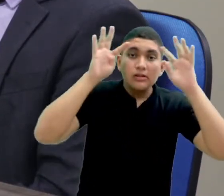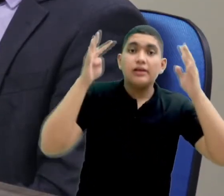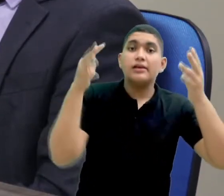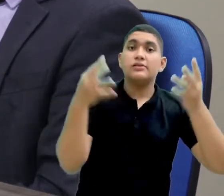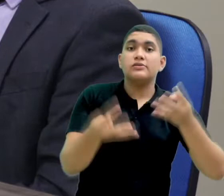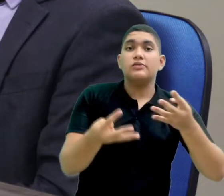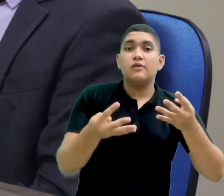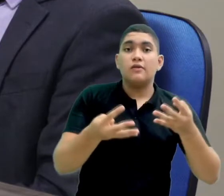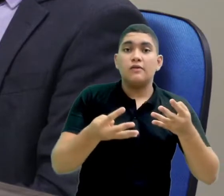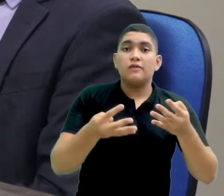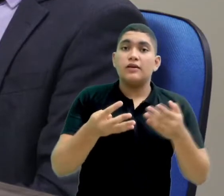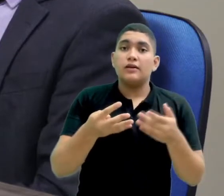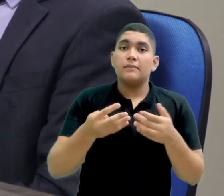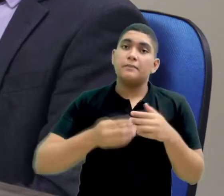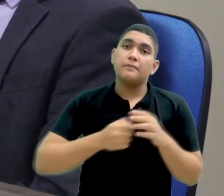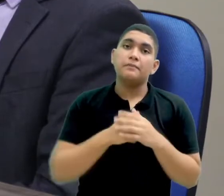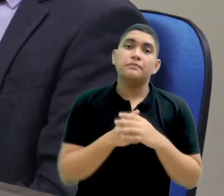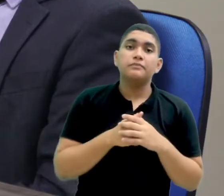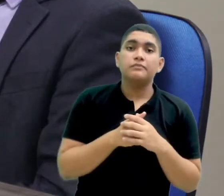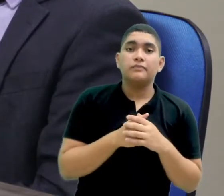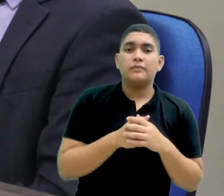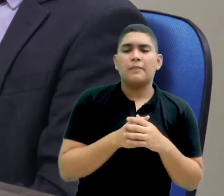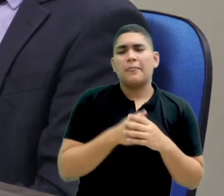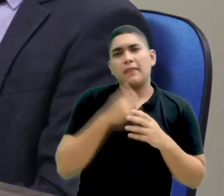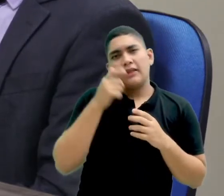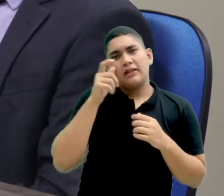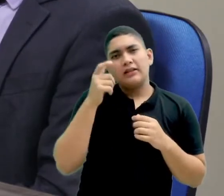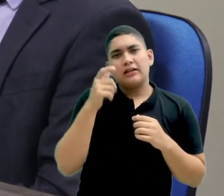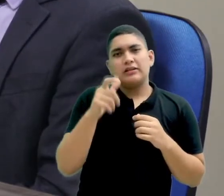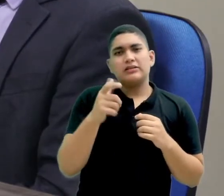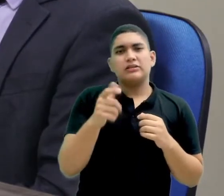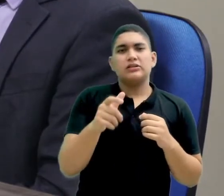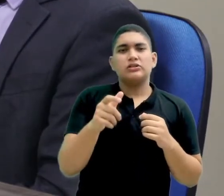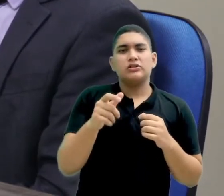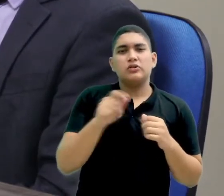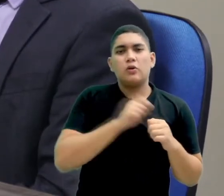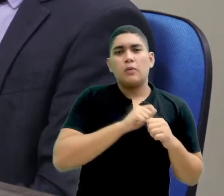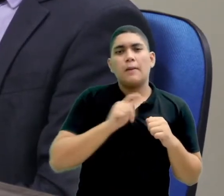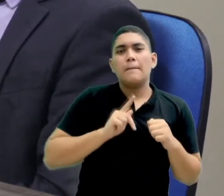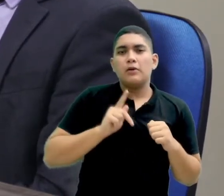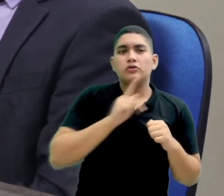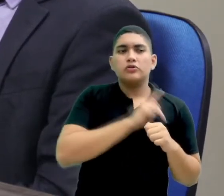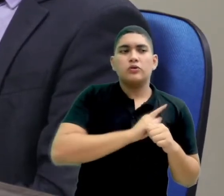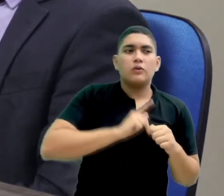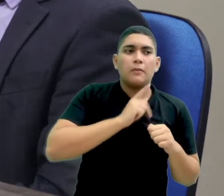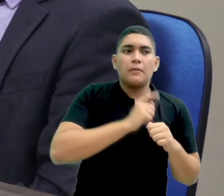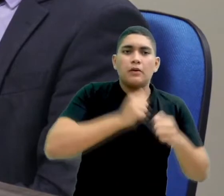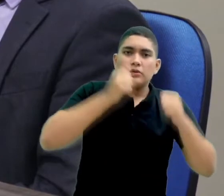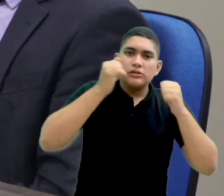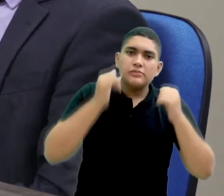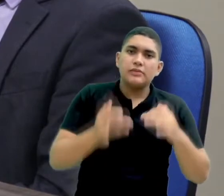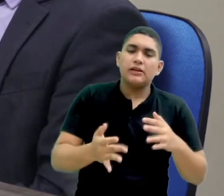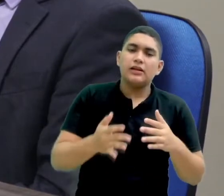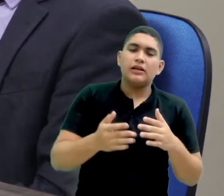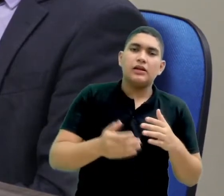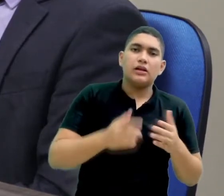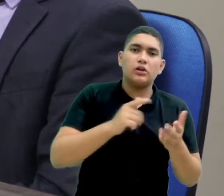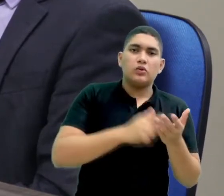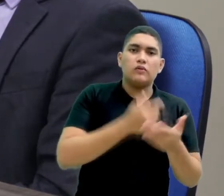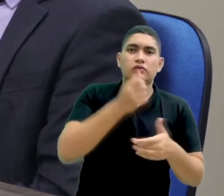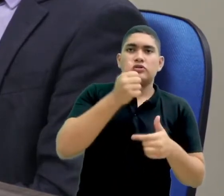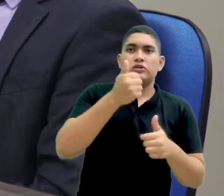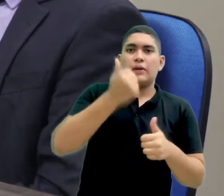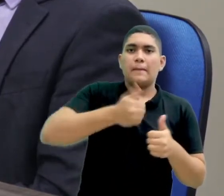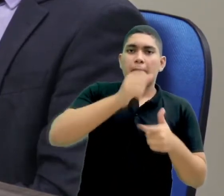um texto interessante que o apóstolo Paulo diz, em 1 Coríntios capítulo de número 6,